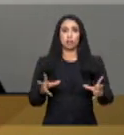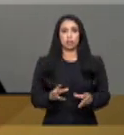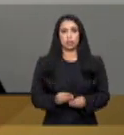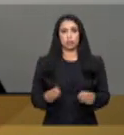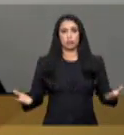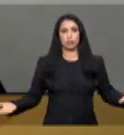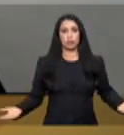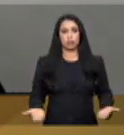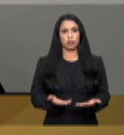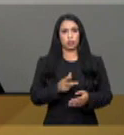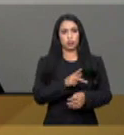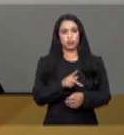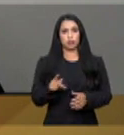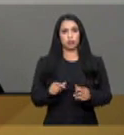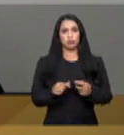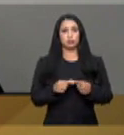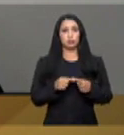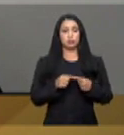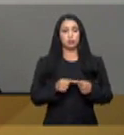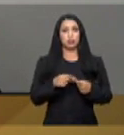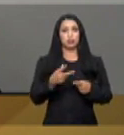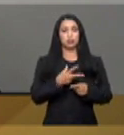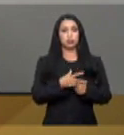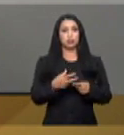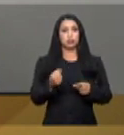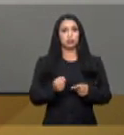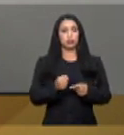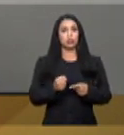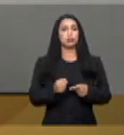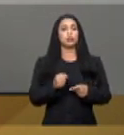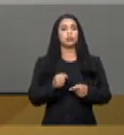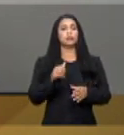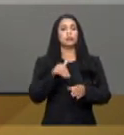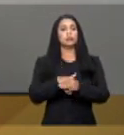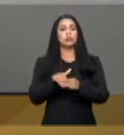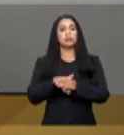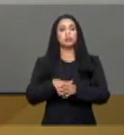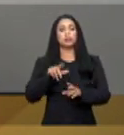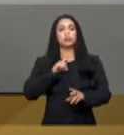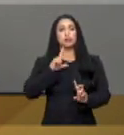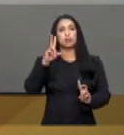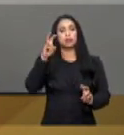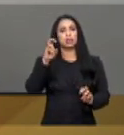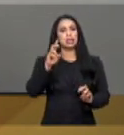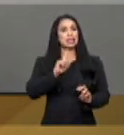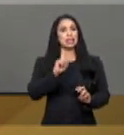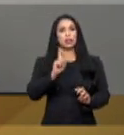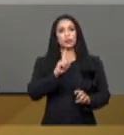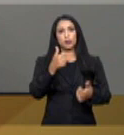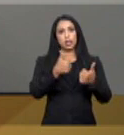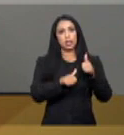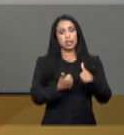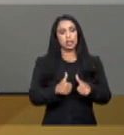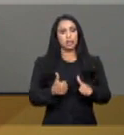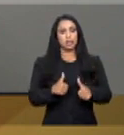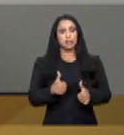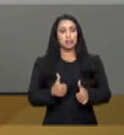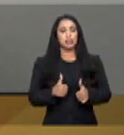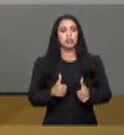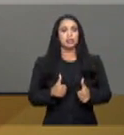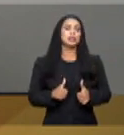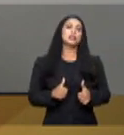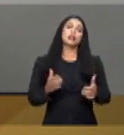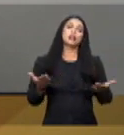presidente. Primeiro, que nos votos vencedores se teria, aspas, deixado de analisar a similitude entre o